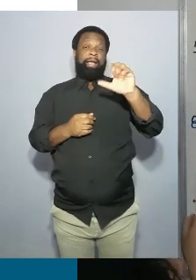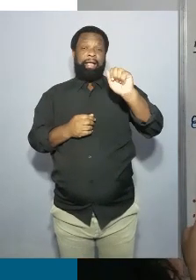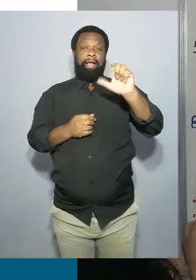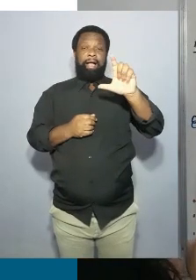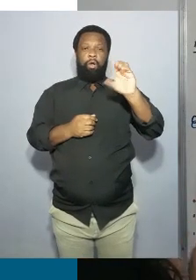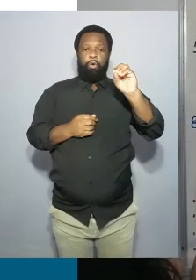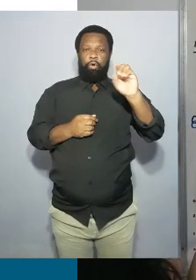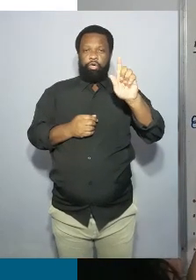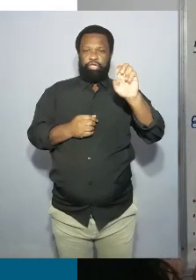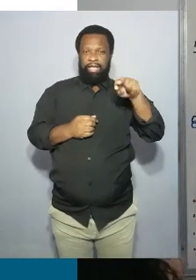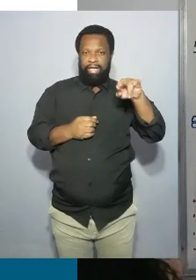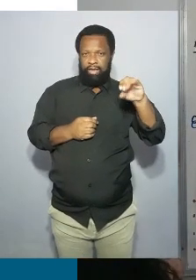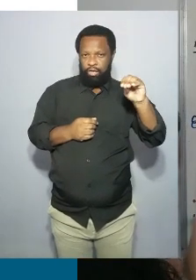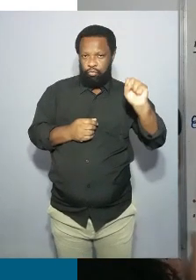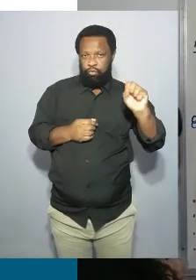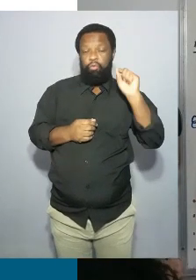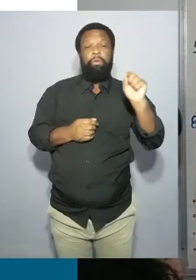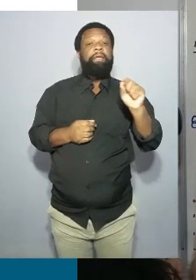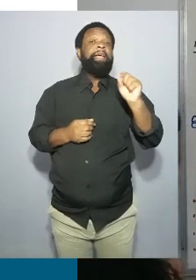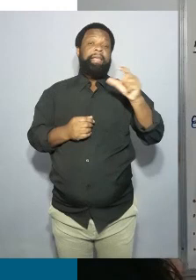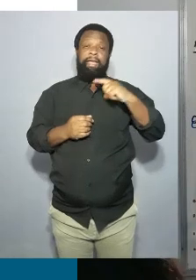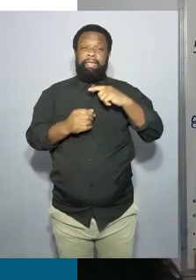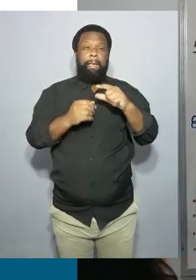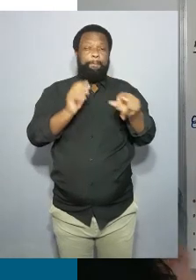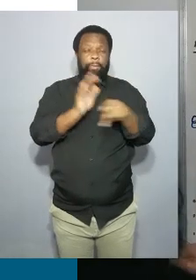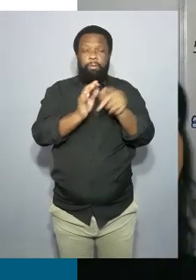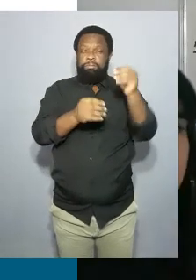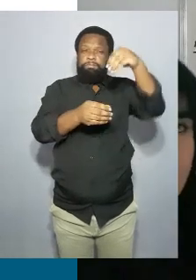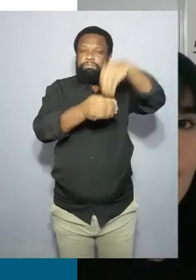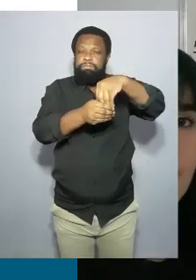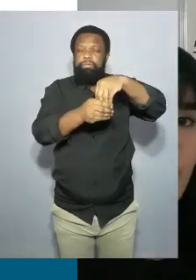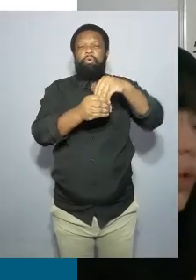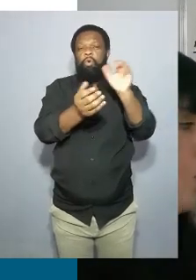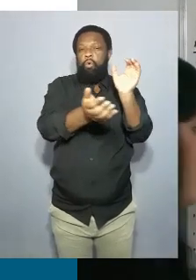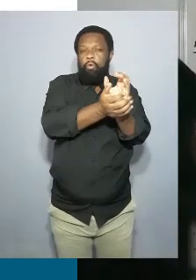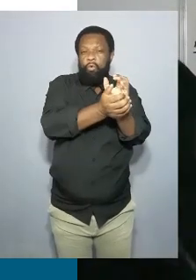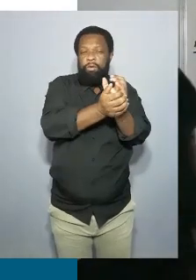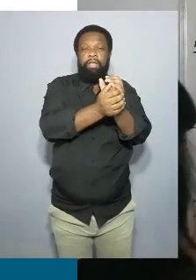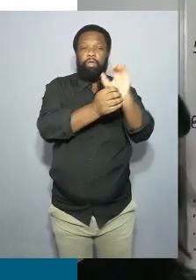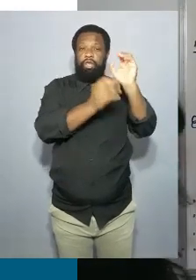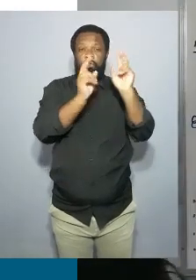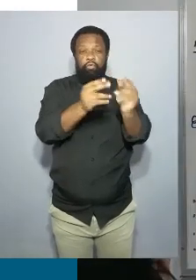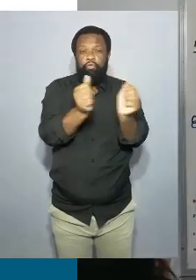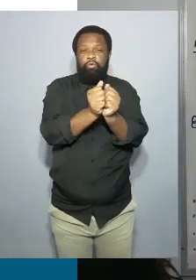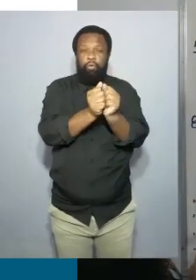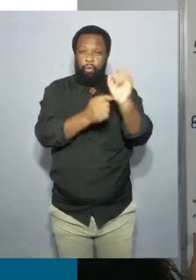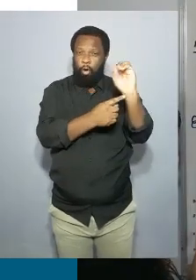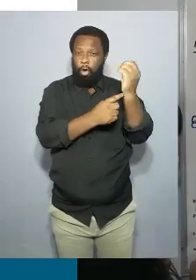calcogênios, os calcogênios são os elementos ali presentes no grupo do